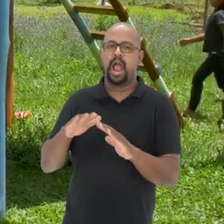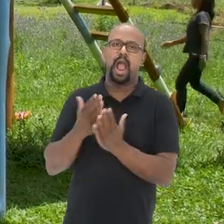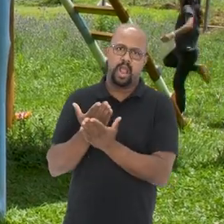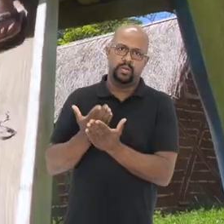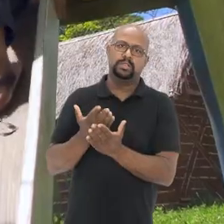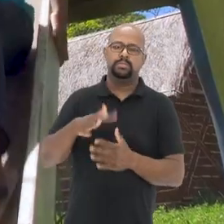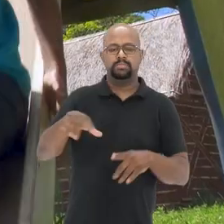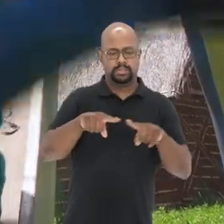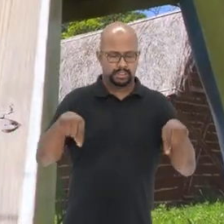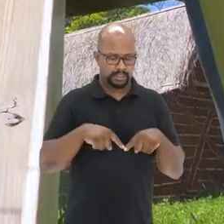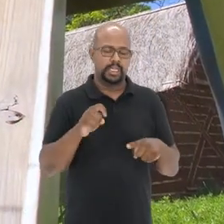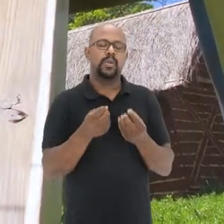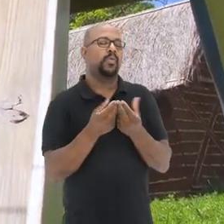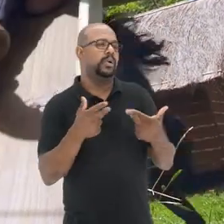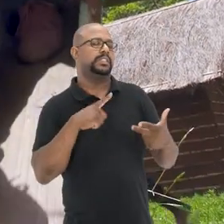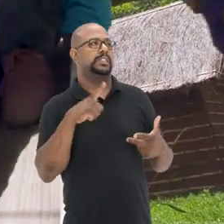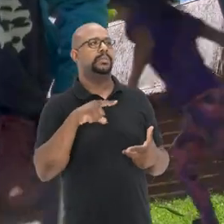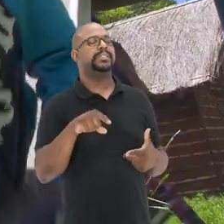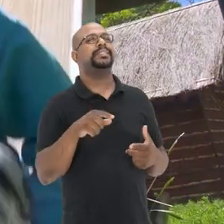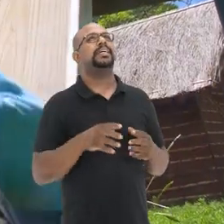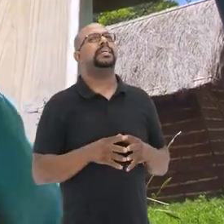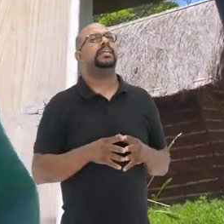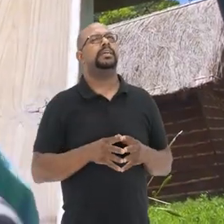trabalhar na sala de aula com as crianças, né, pequenas, né,